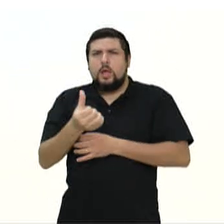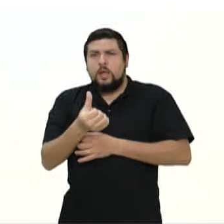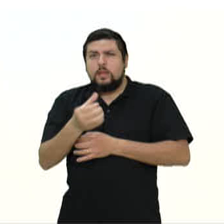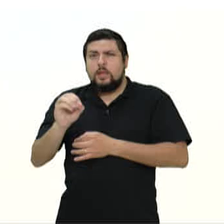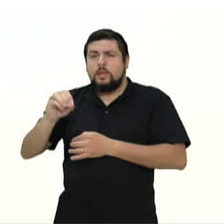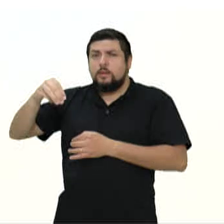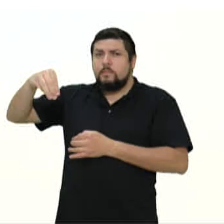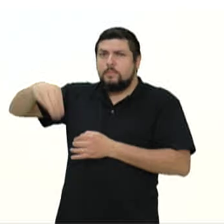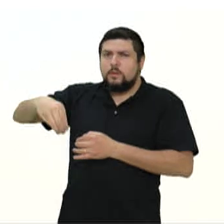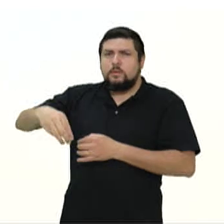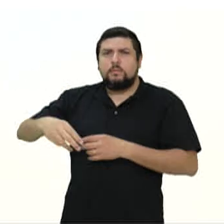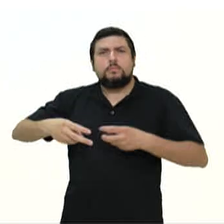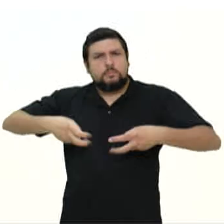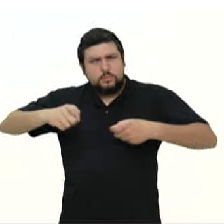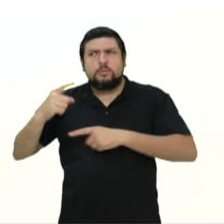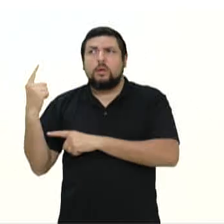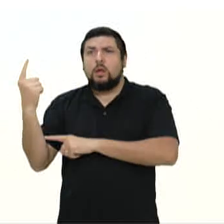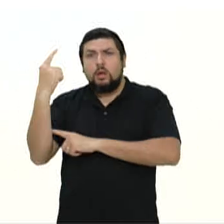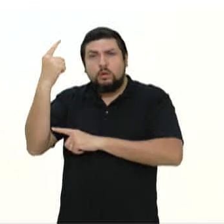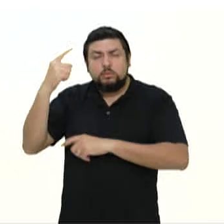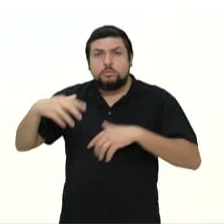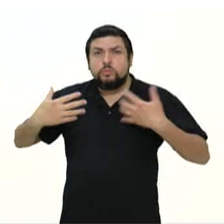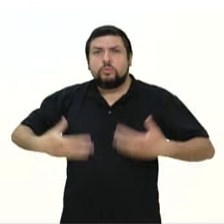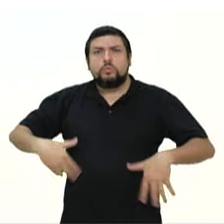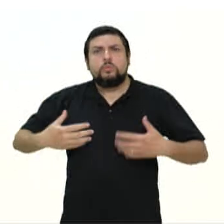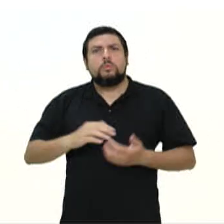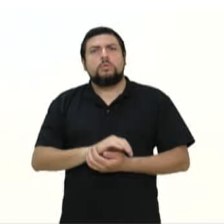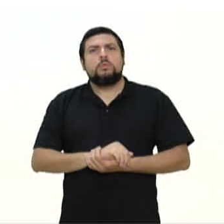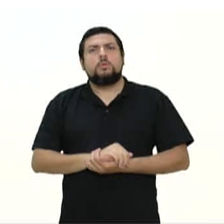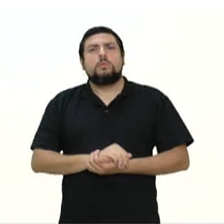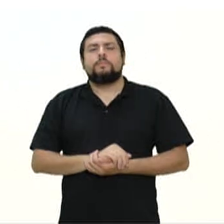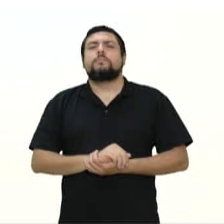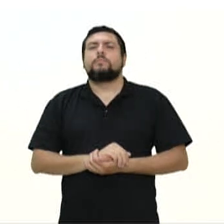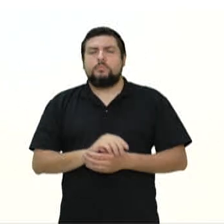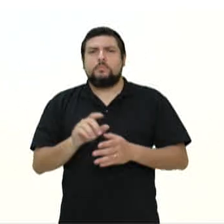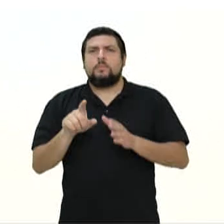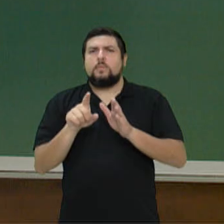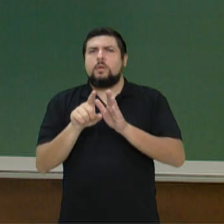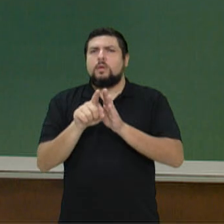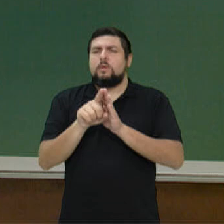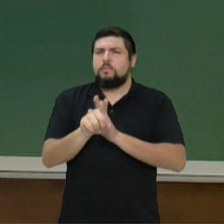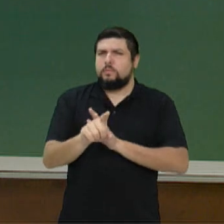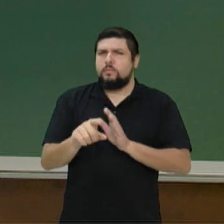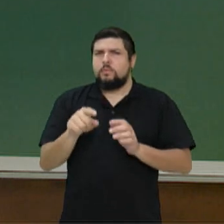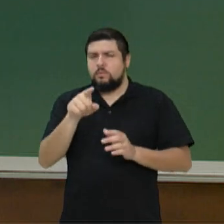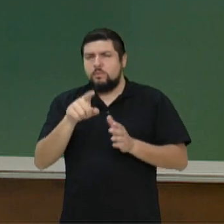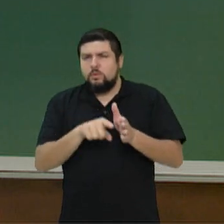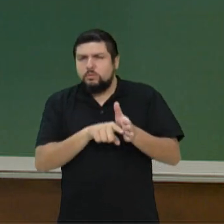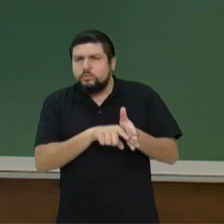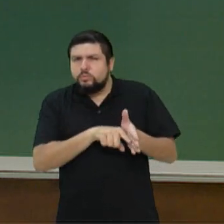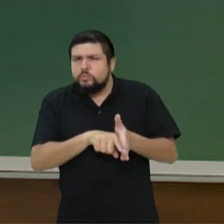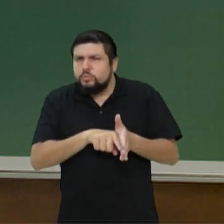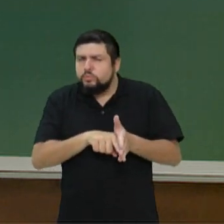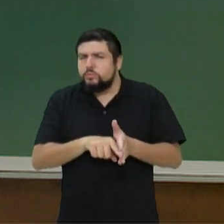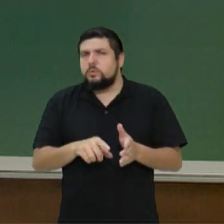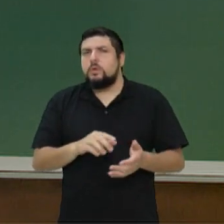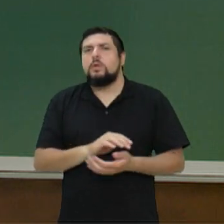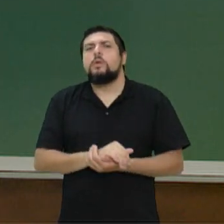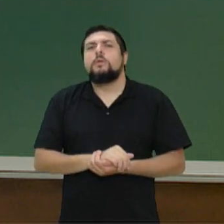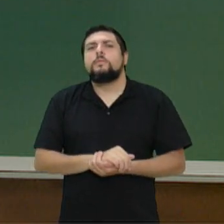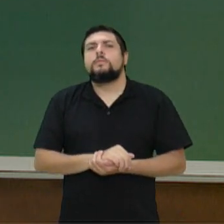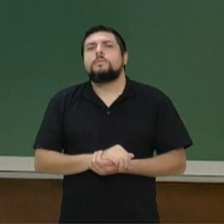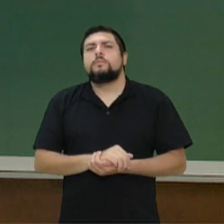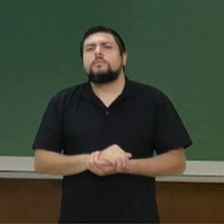Vejam como é alto, hein? Então, qual é a questão? O que vocês irão pesquisar, né? Procurar. Há